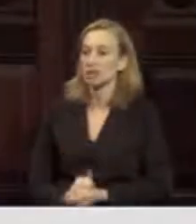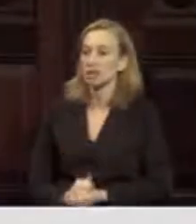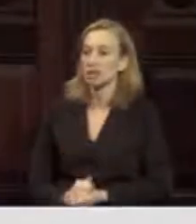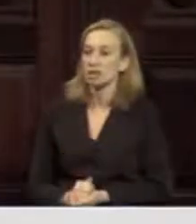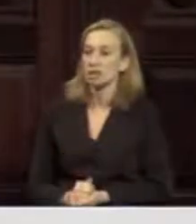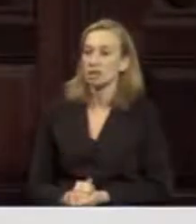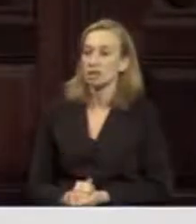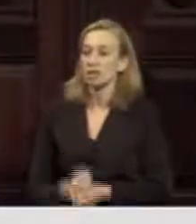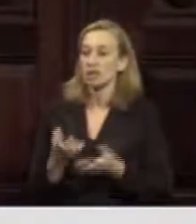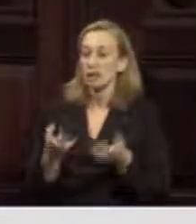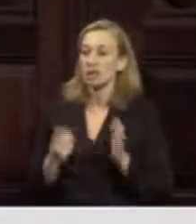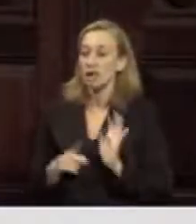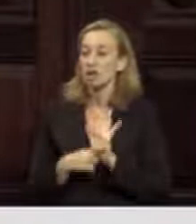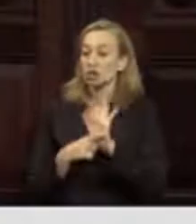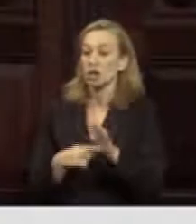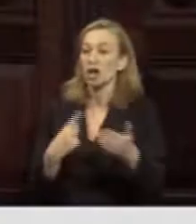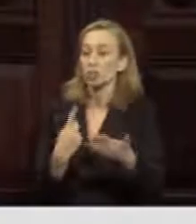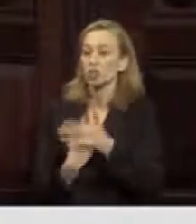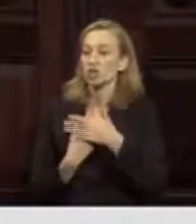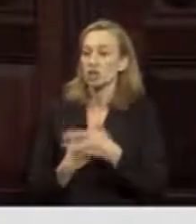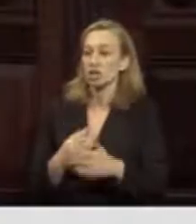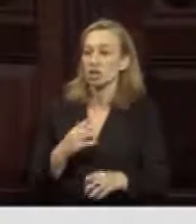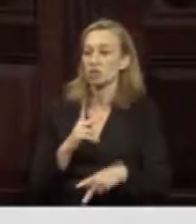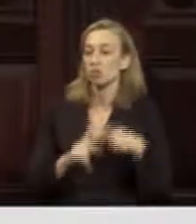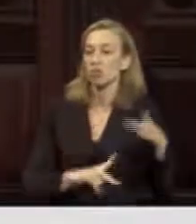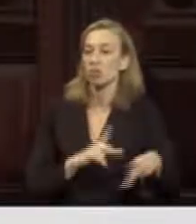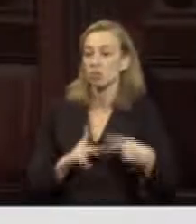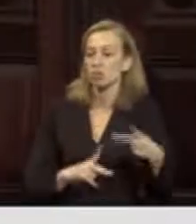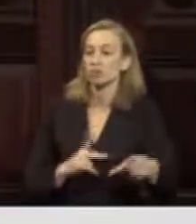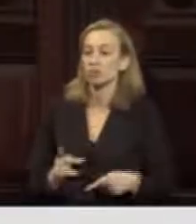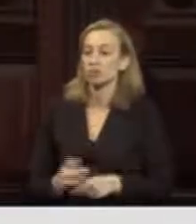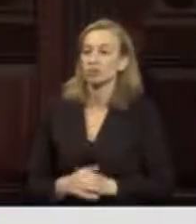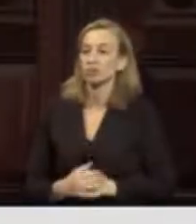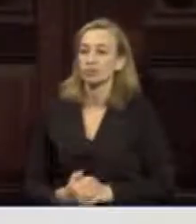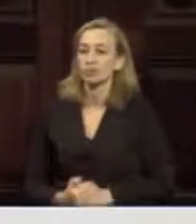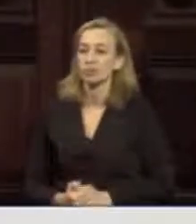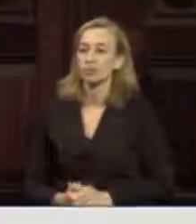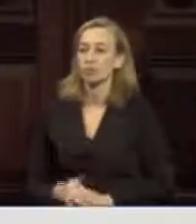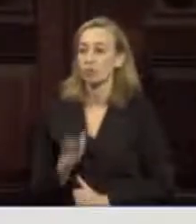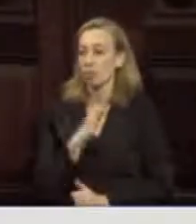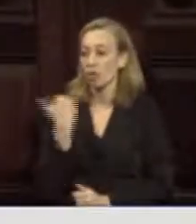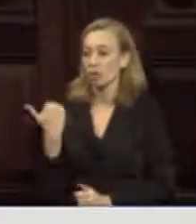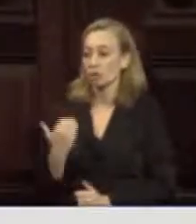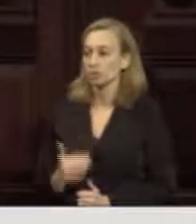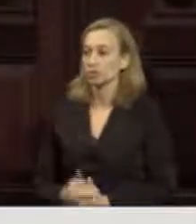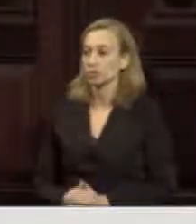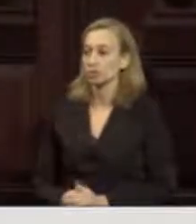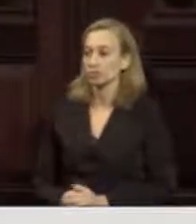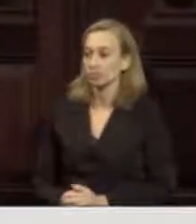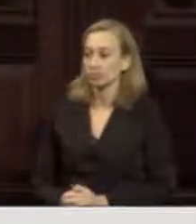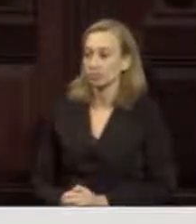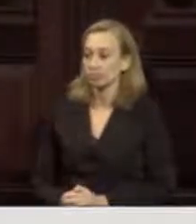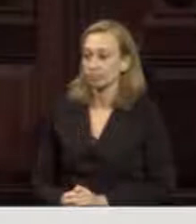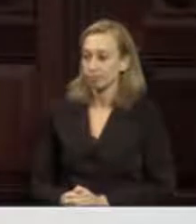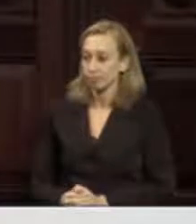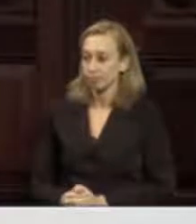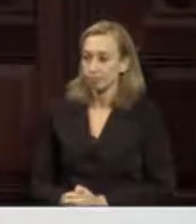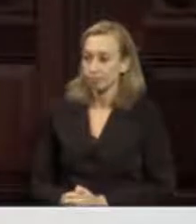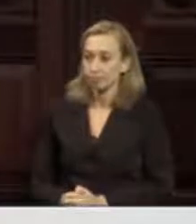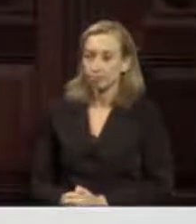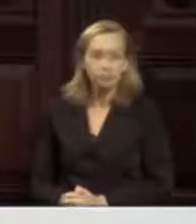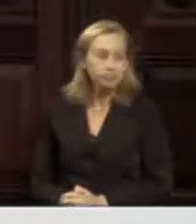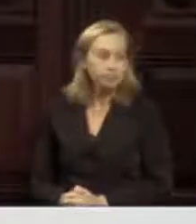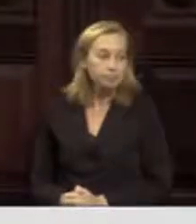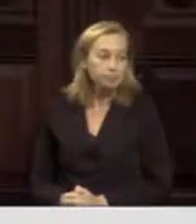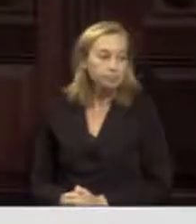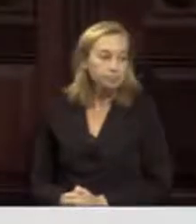tentando defender a sociedade e foram vitimados com a perda